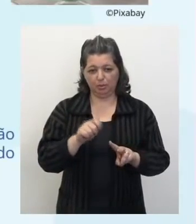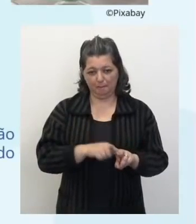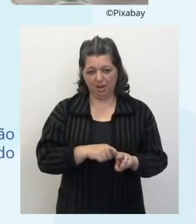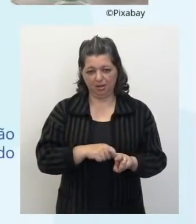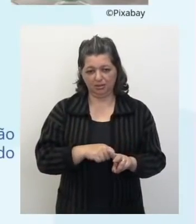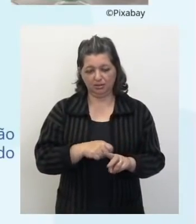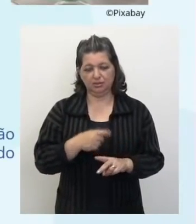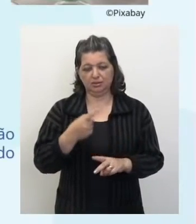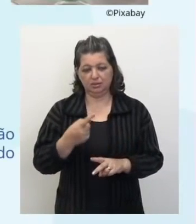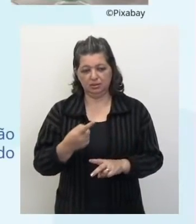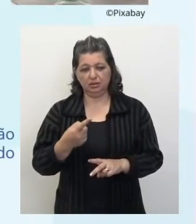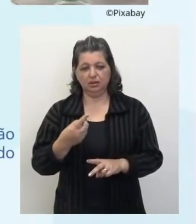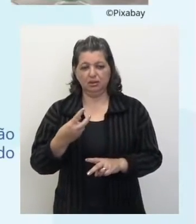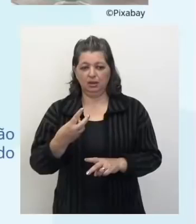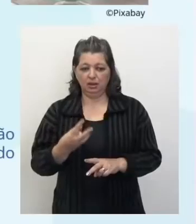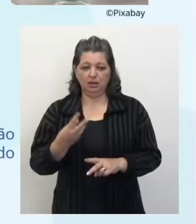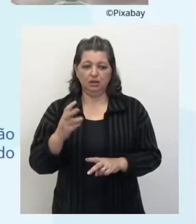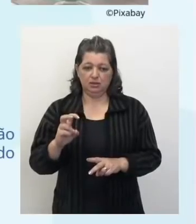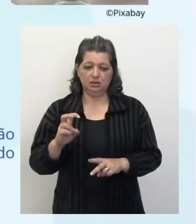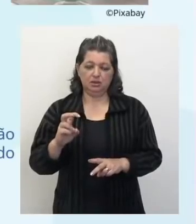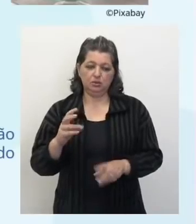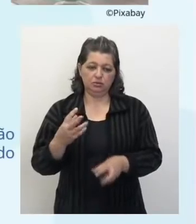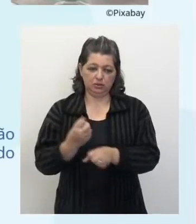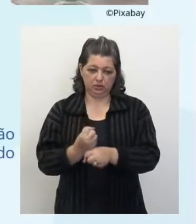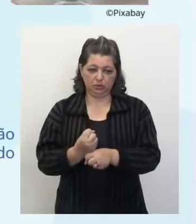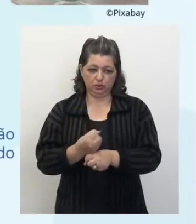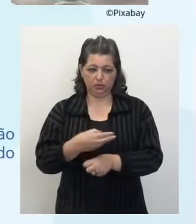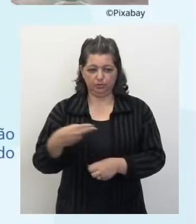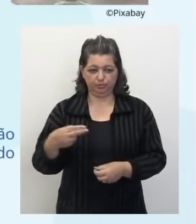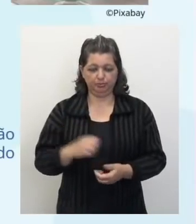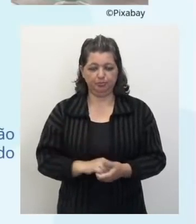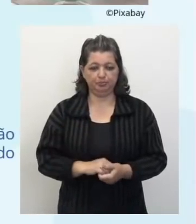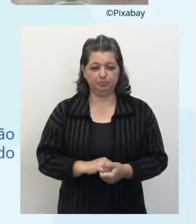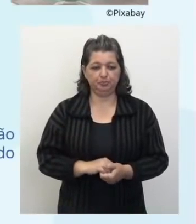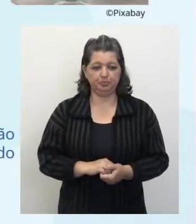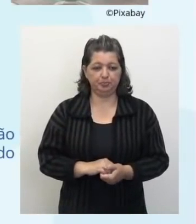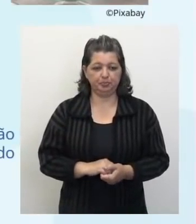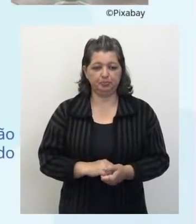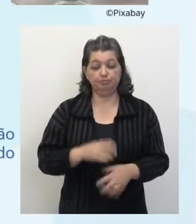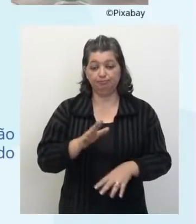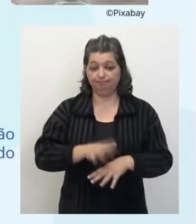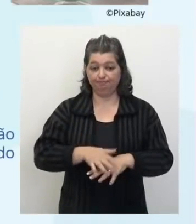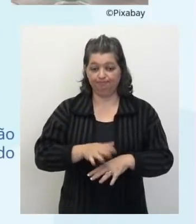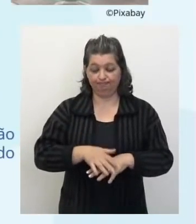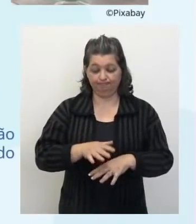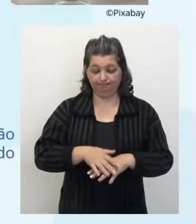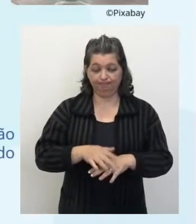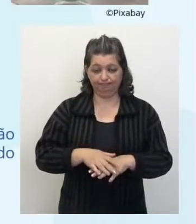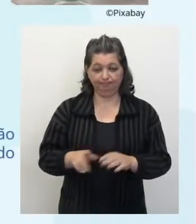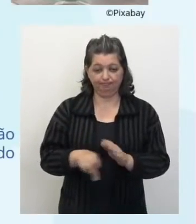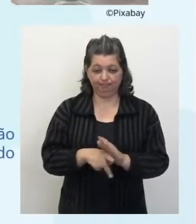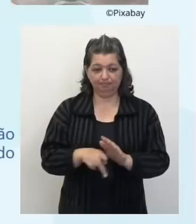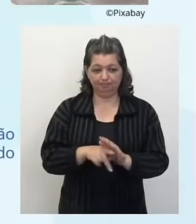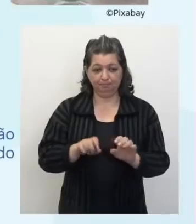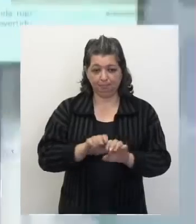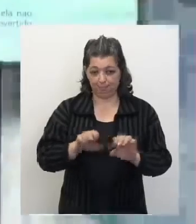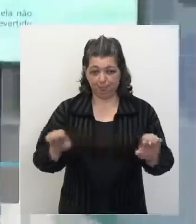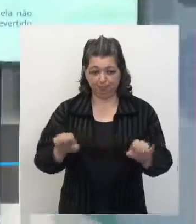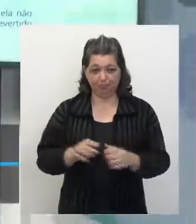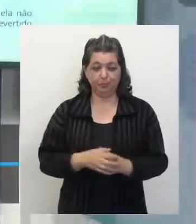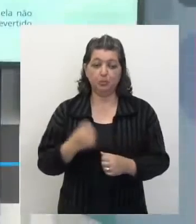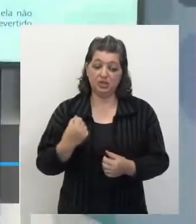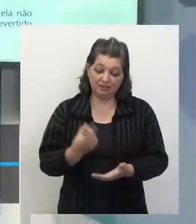uma situação, problema, no caso aqui, associada a uma situação cotidiana, simples, ok? Que requer da gente um